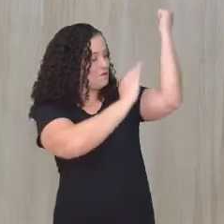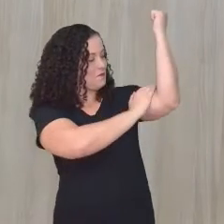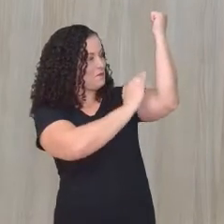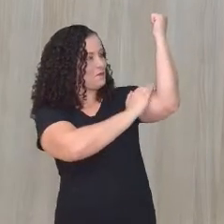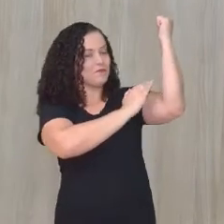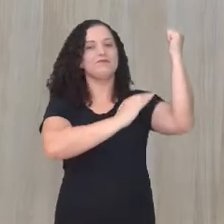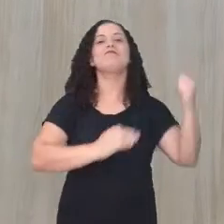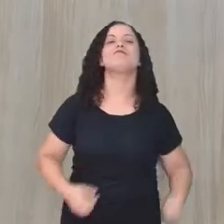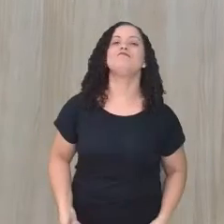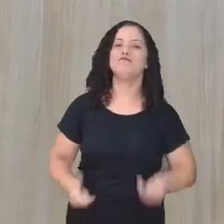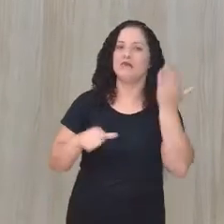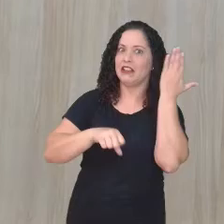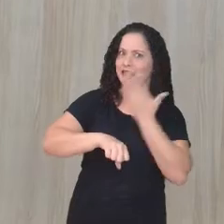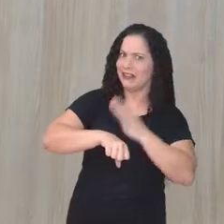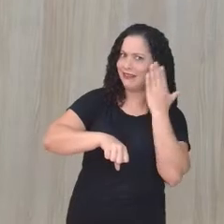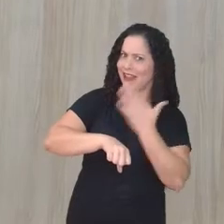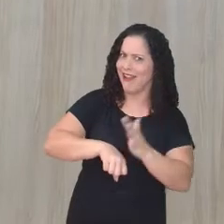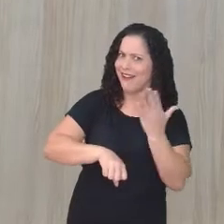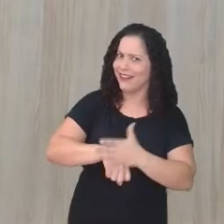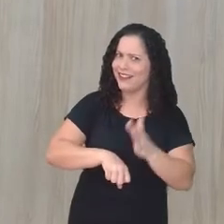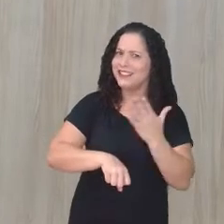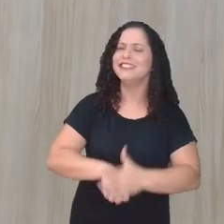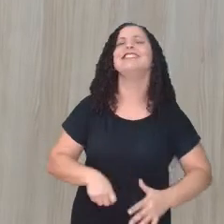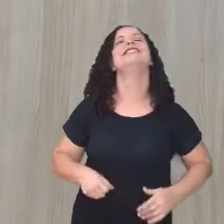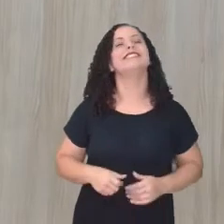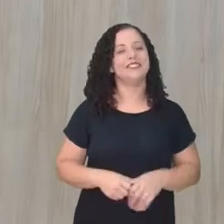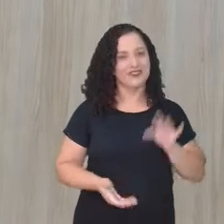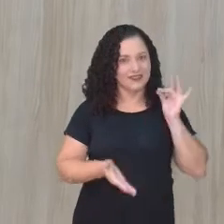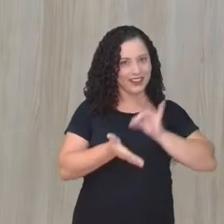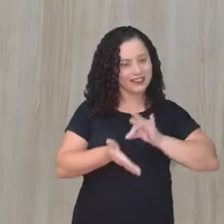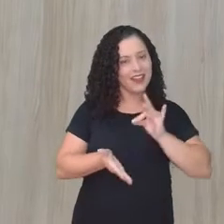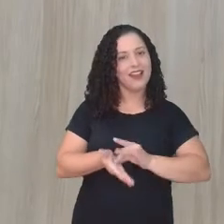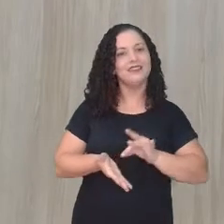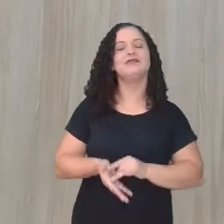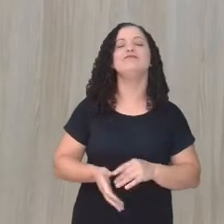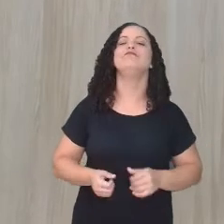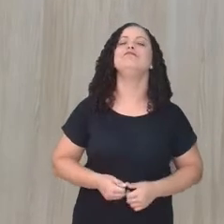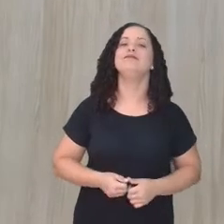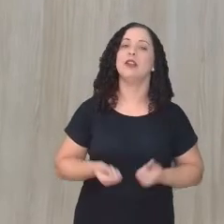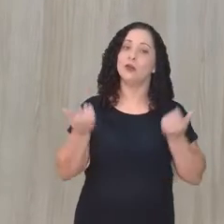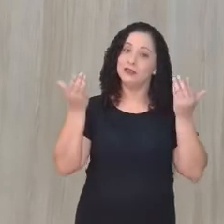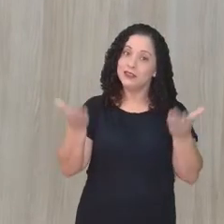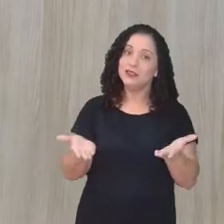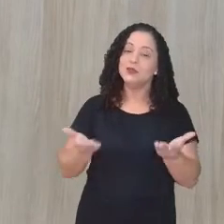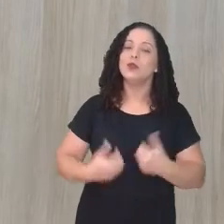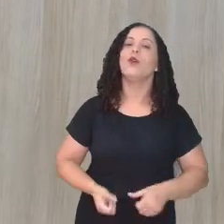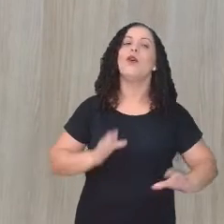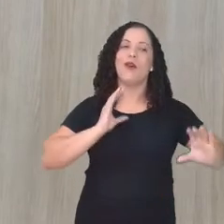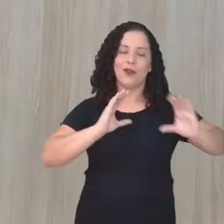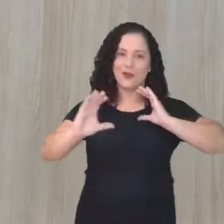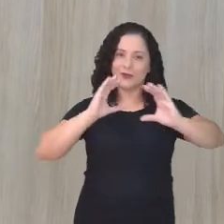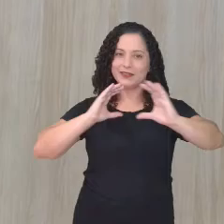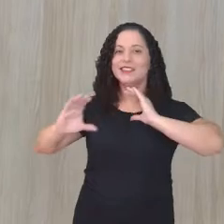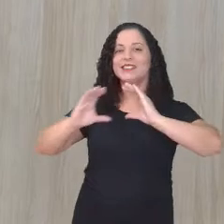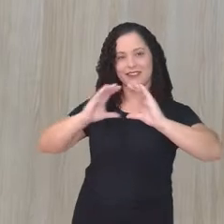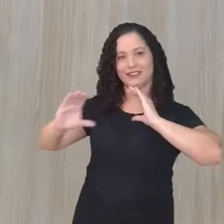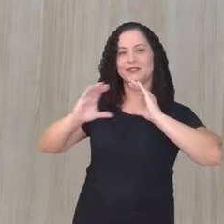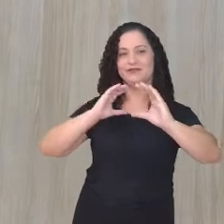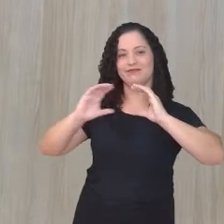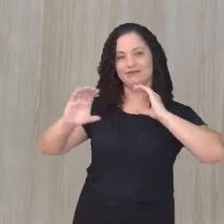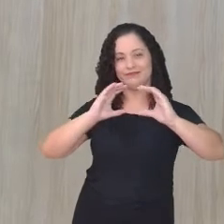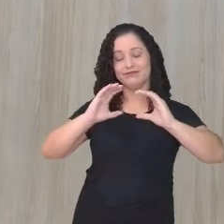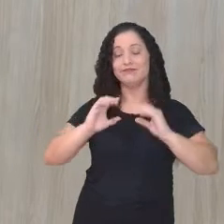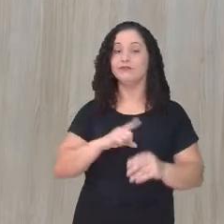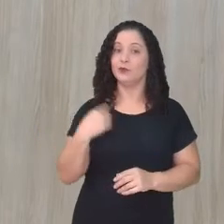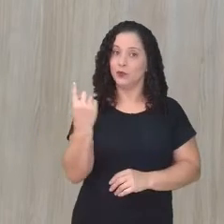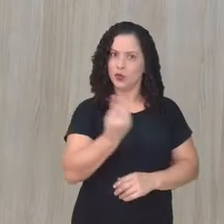Então, os treinadores, eu não, gente. Então, é assim, nos comunicamos de várias maneiras, não é? Então, estamos